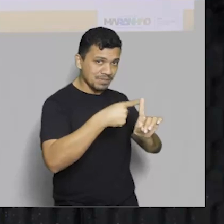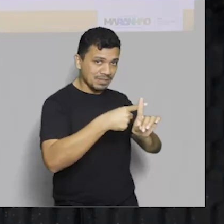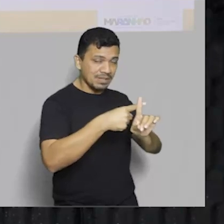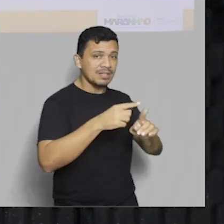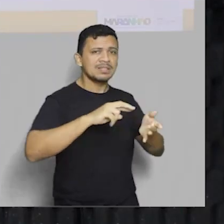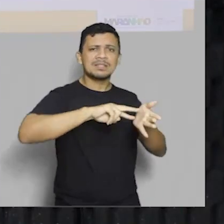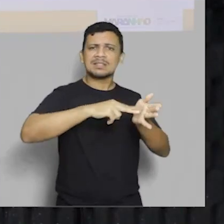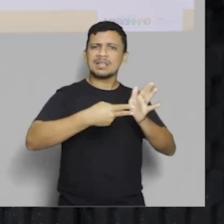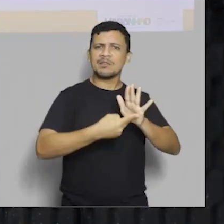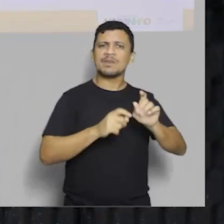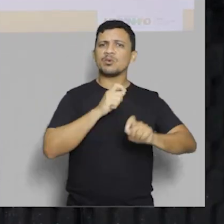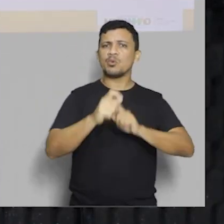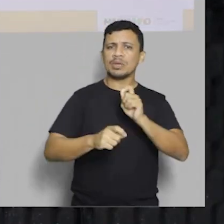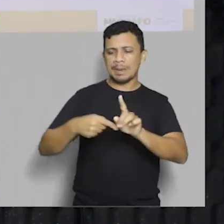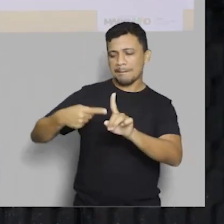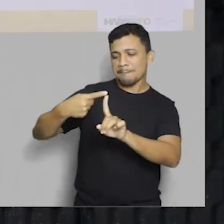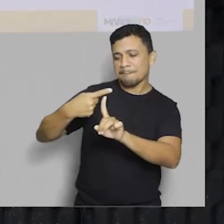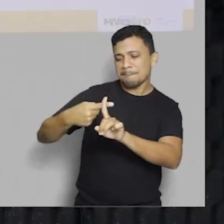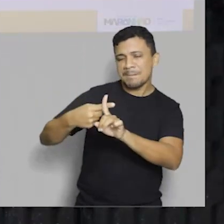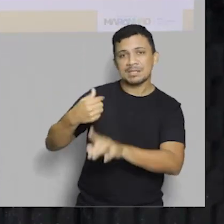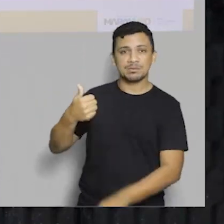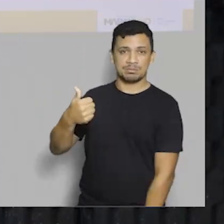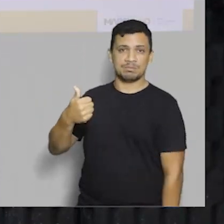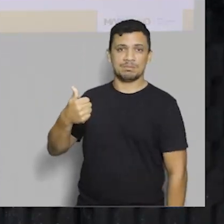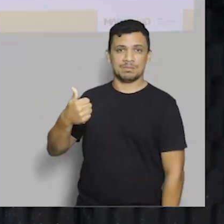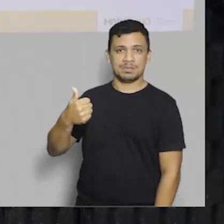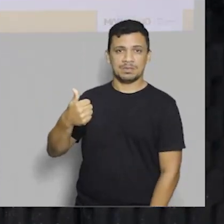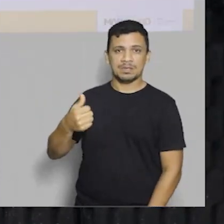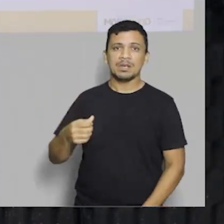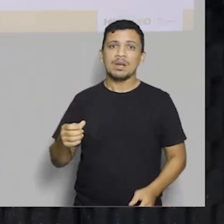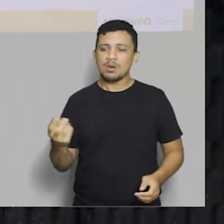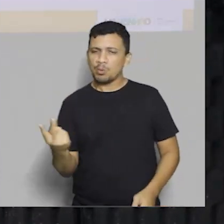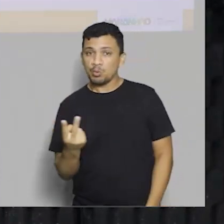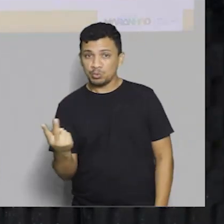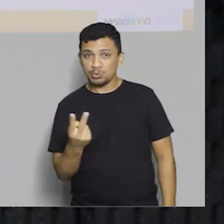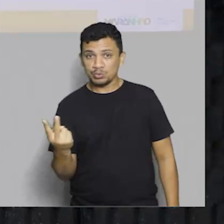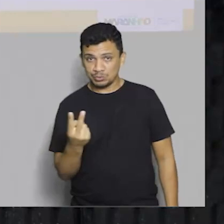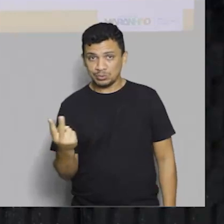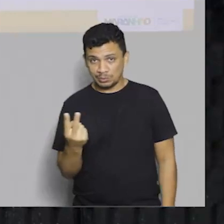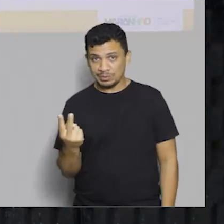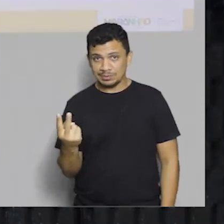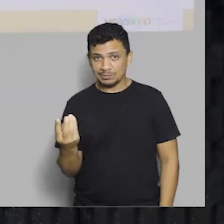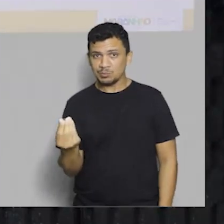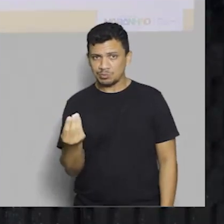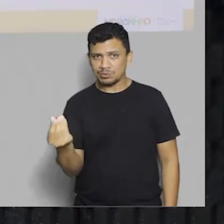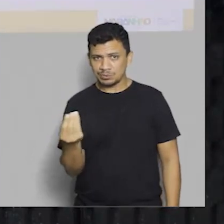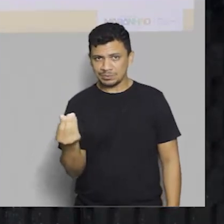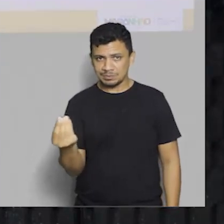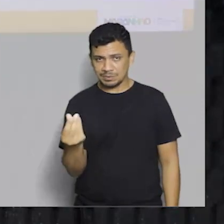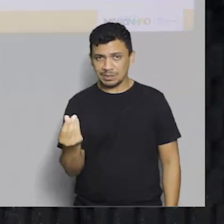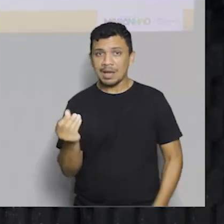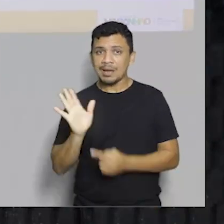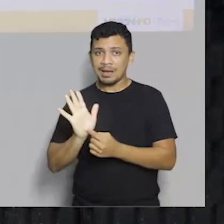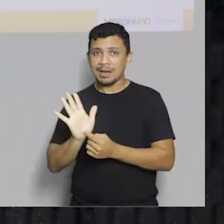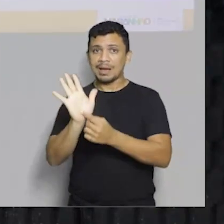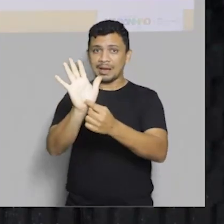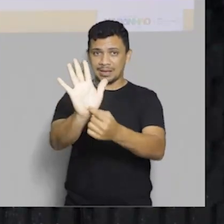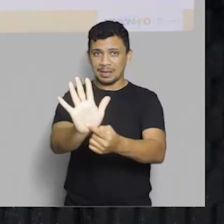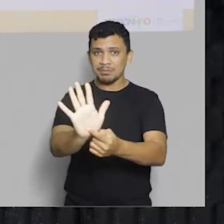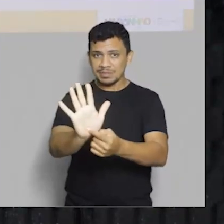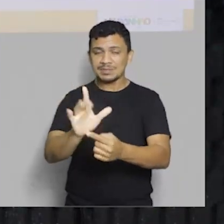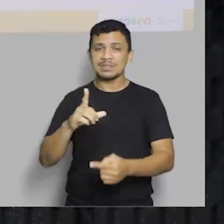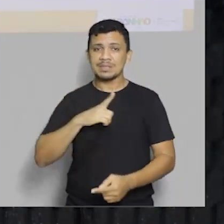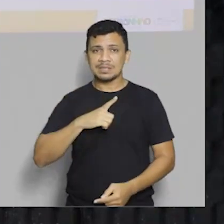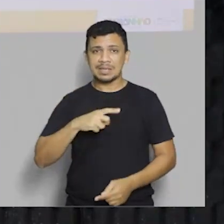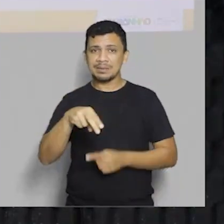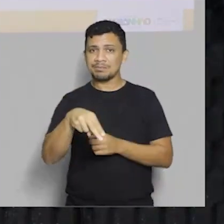a carga mais um. Tanto o sal quanto o antiumectante, eles vão apresentar sódio,